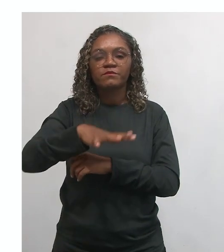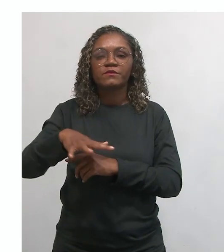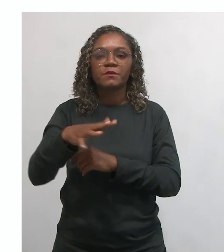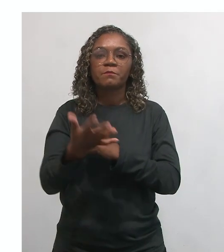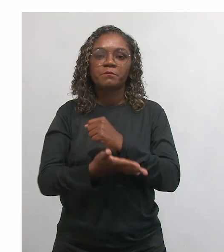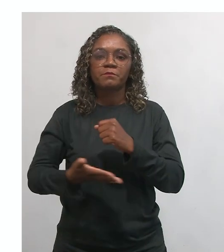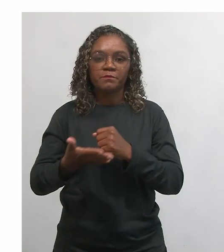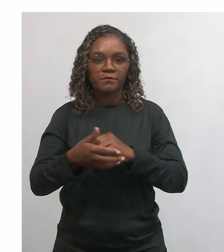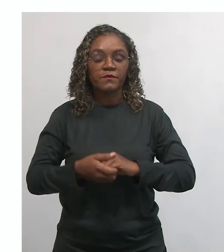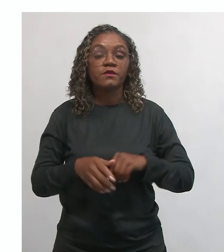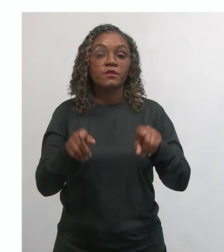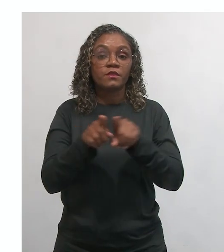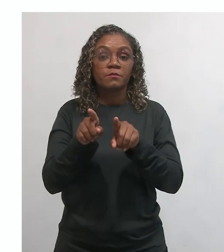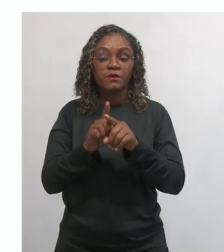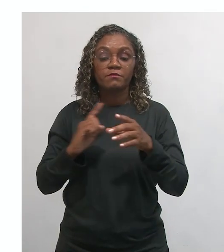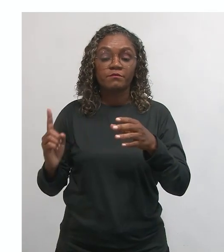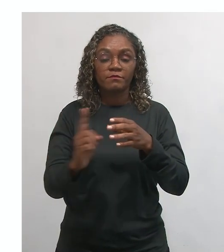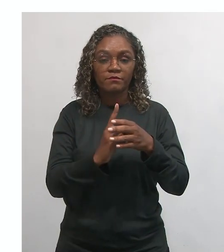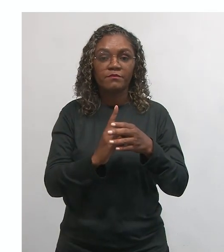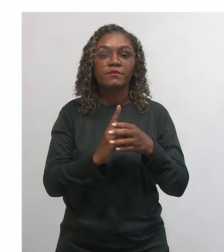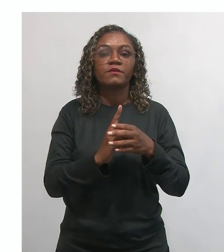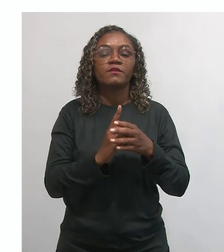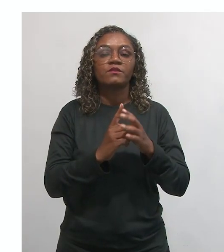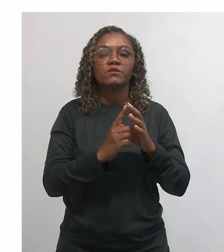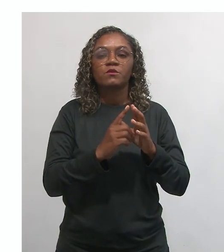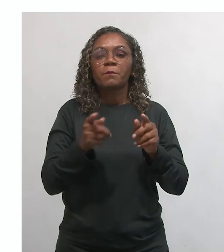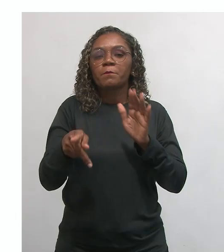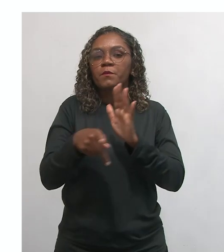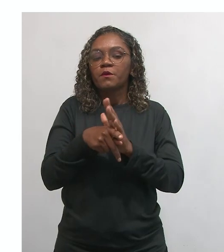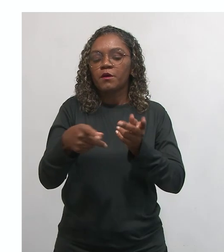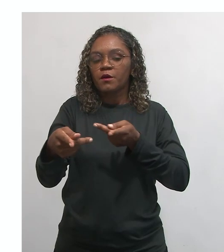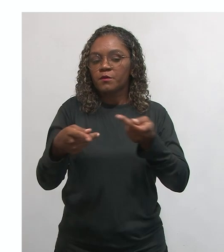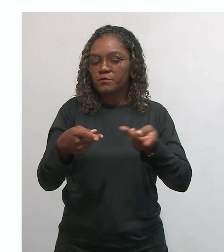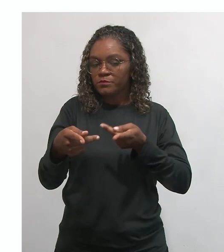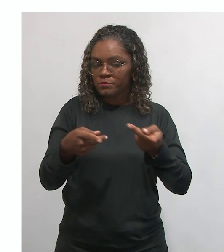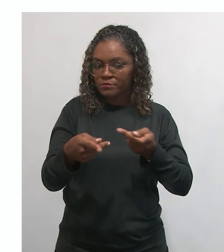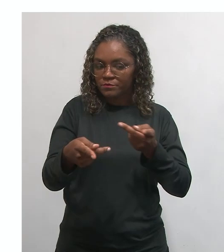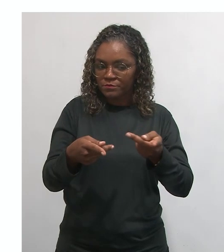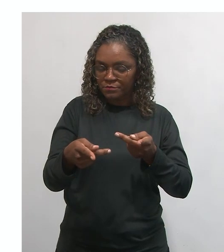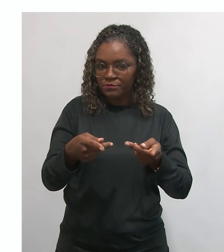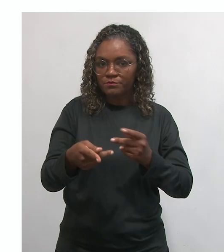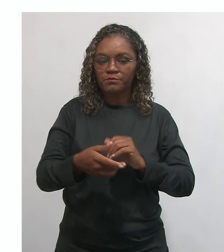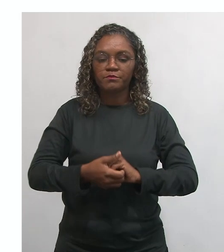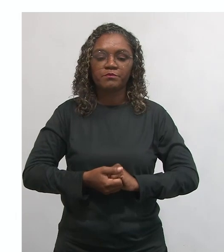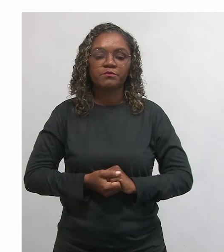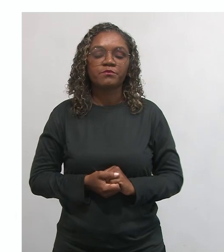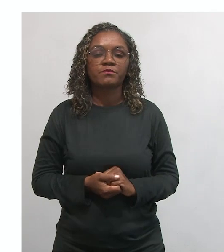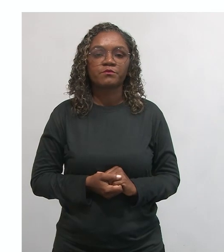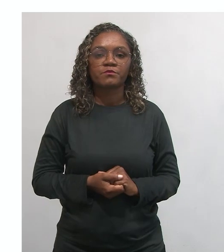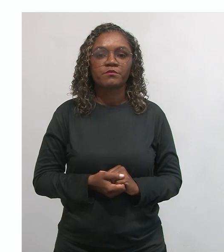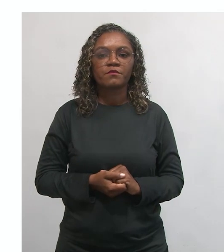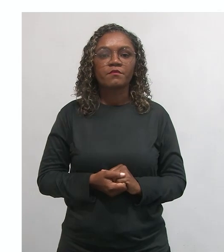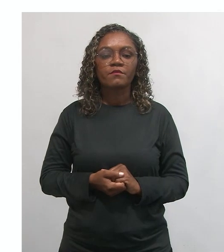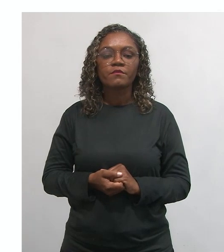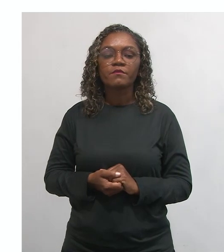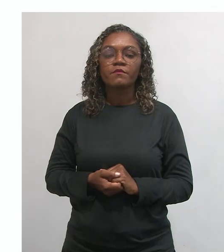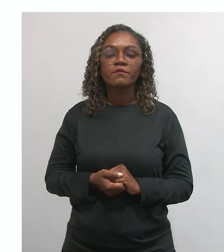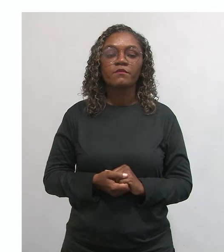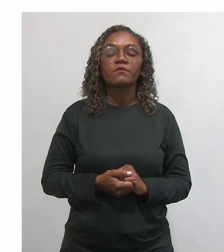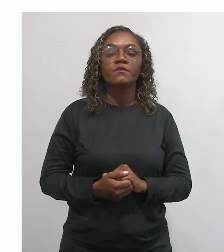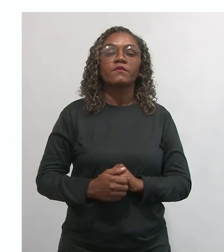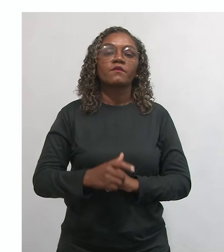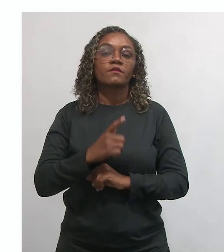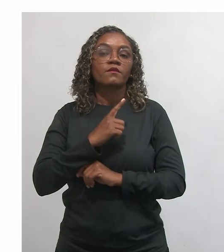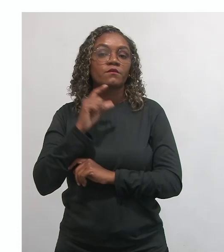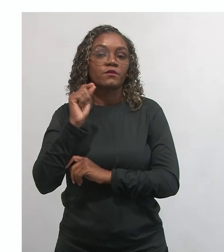de 2 grupos de pesquisas, o PRAX e Educação Intercultural e Povos Tradicionais.